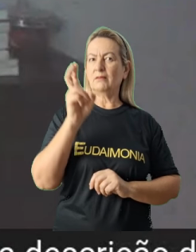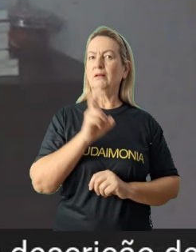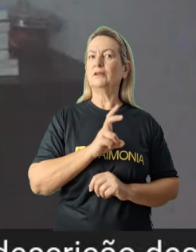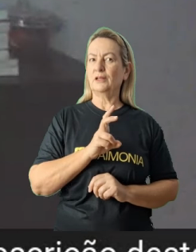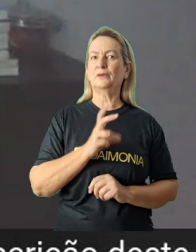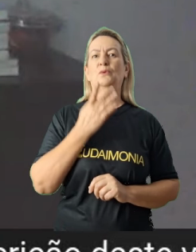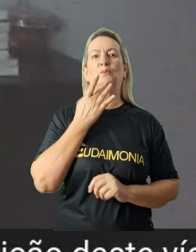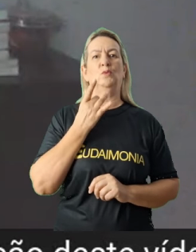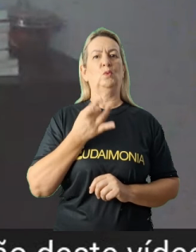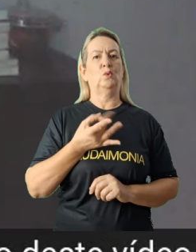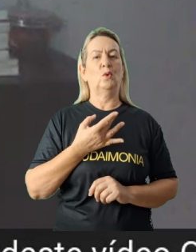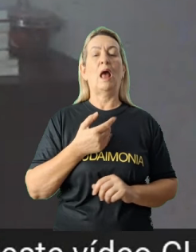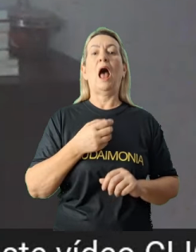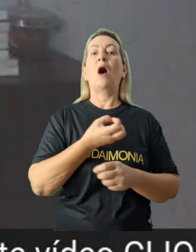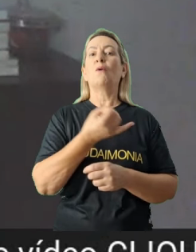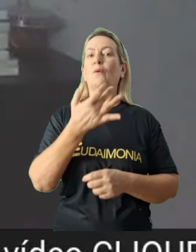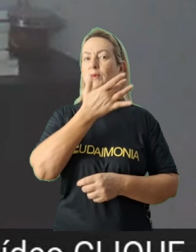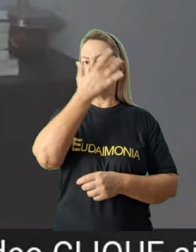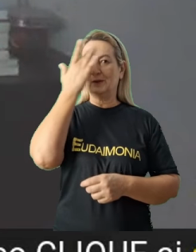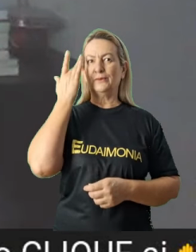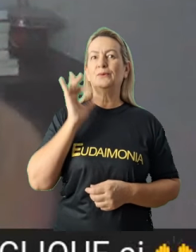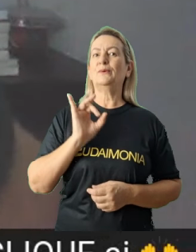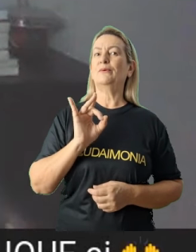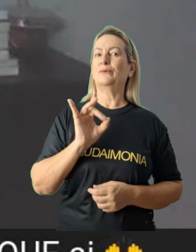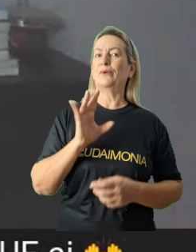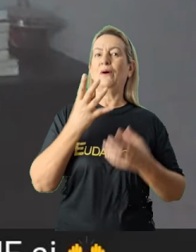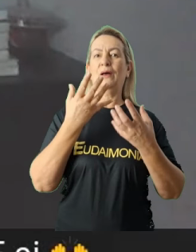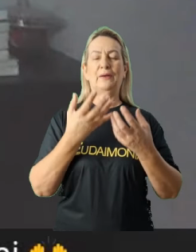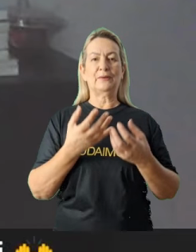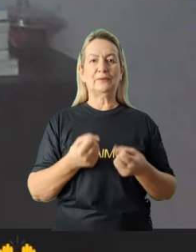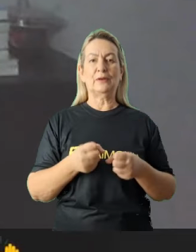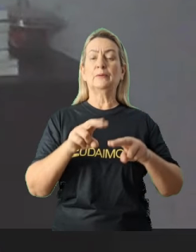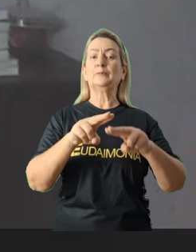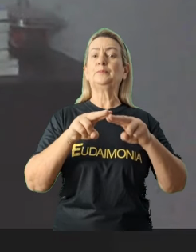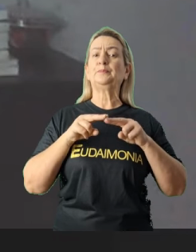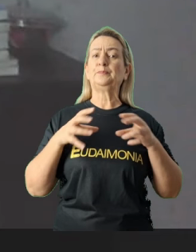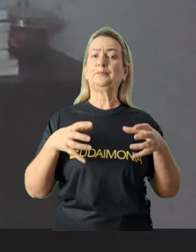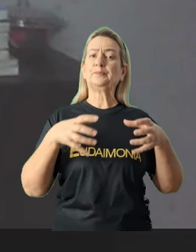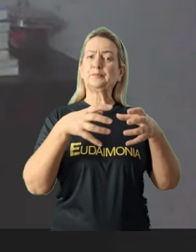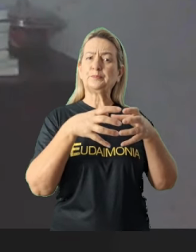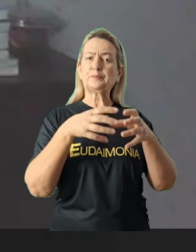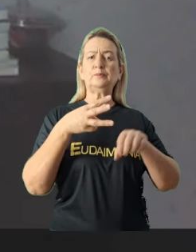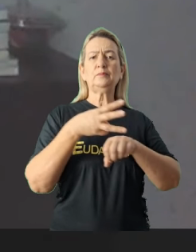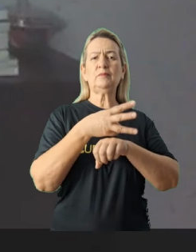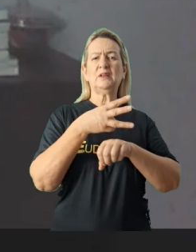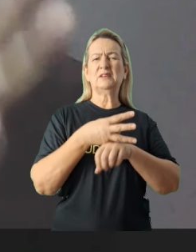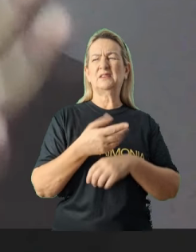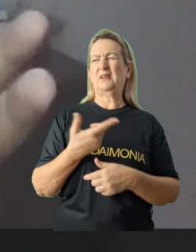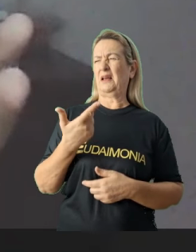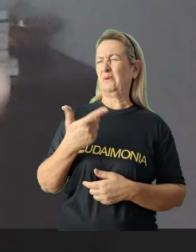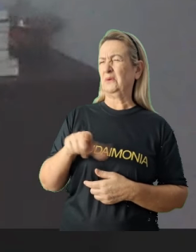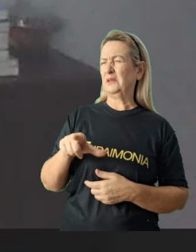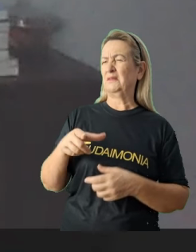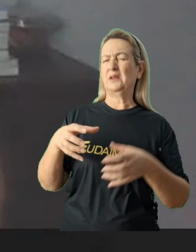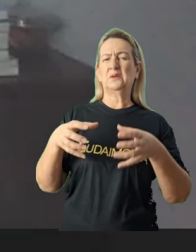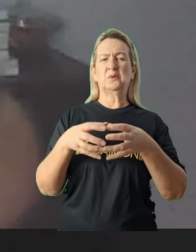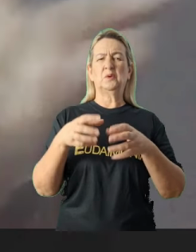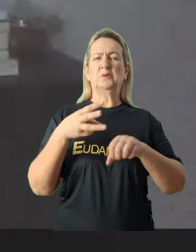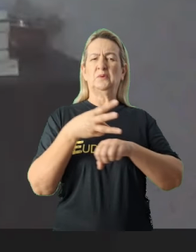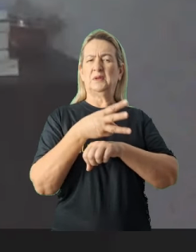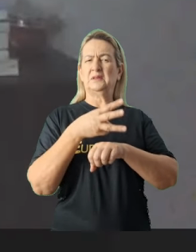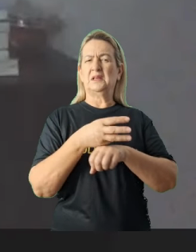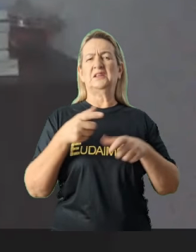tá certo? Então é por isso que a gente tem esse cuidado de trazer para você um grupo diferenciado. Ah, professor, mais um grupo para ficar dando bom